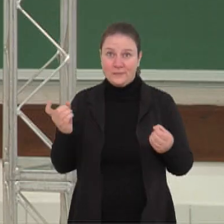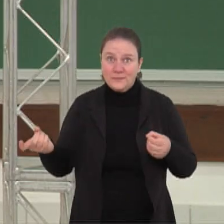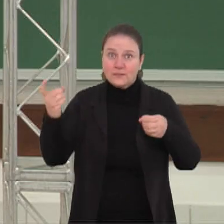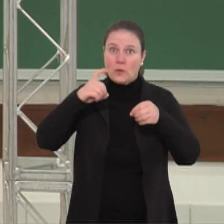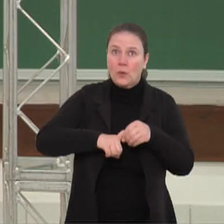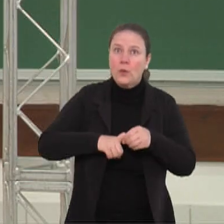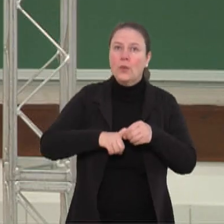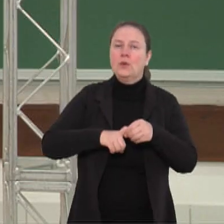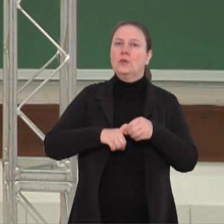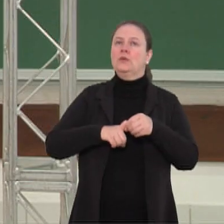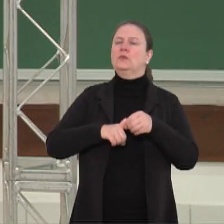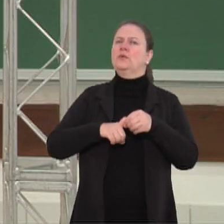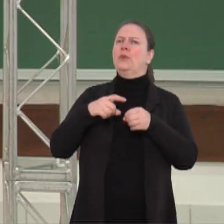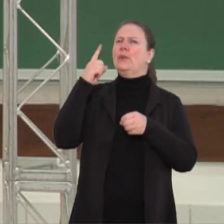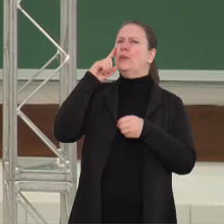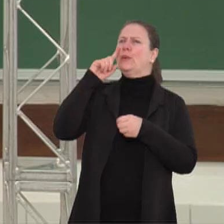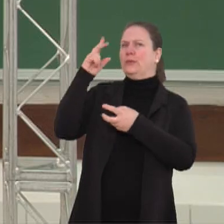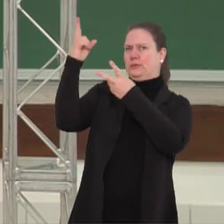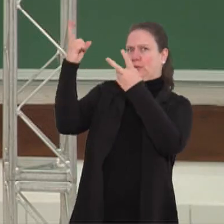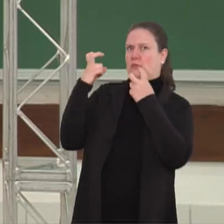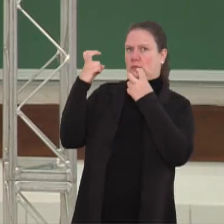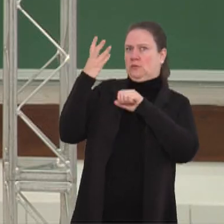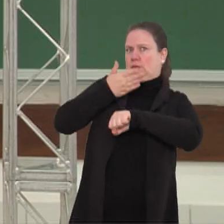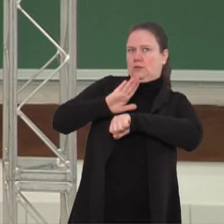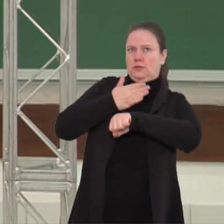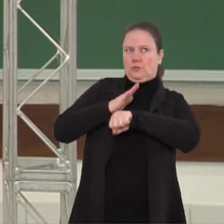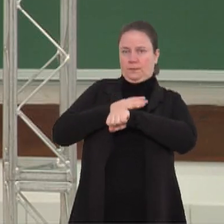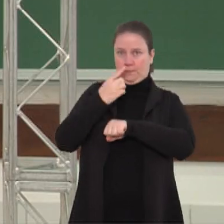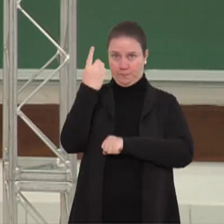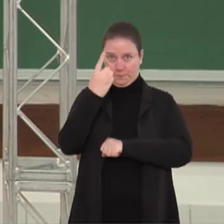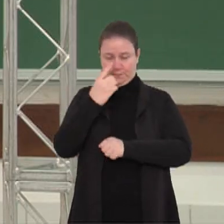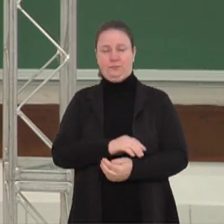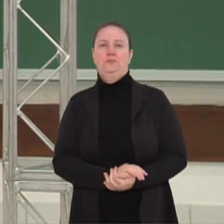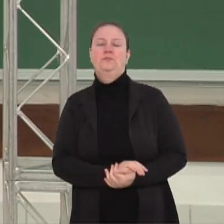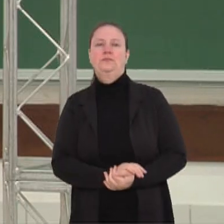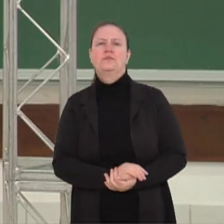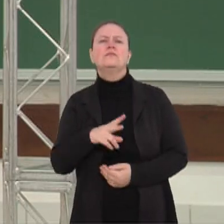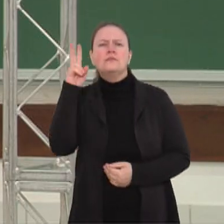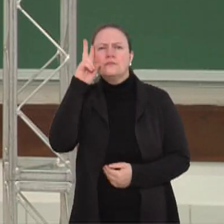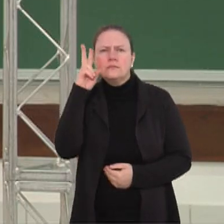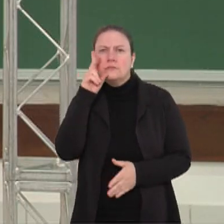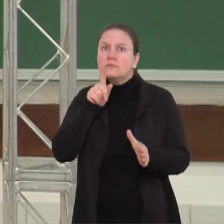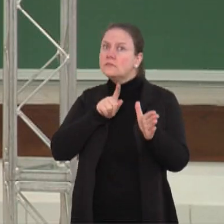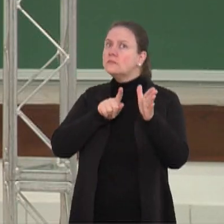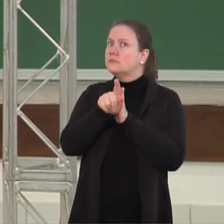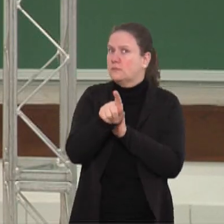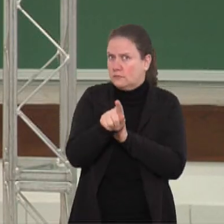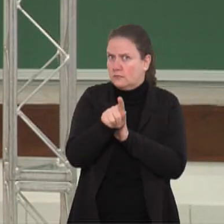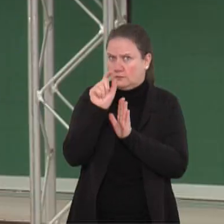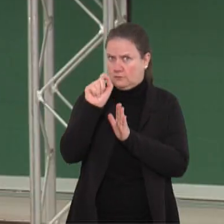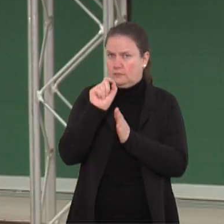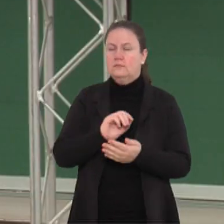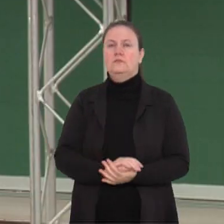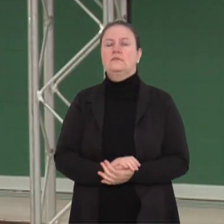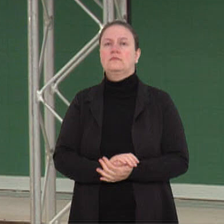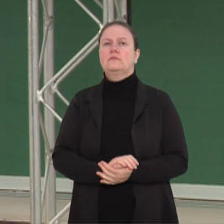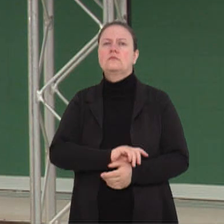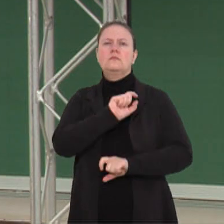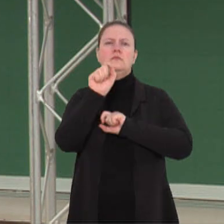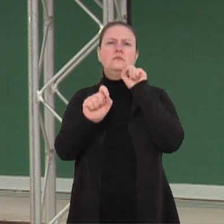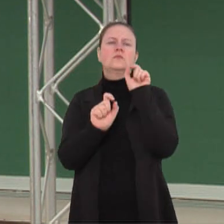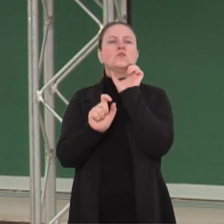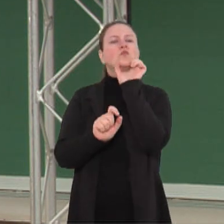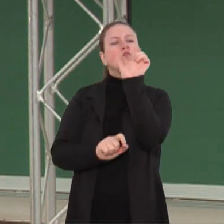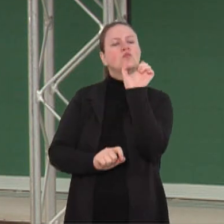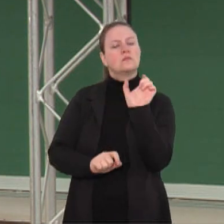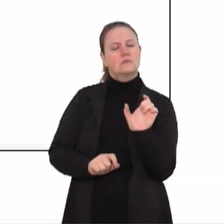Retomando então, vejamos esse exercício 1. Lembrando bem a pergunta. Quais as